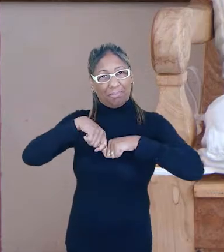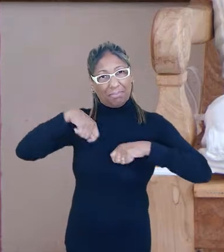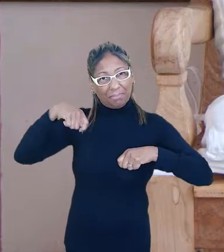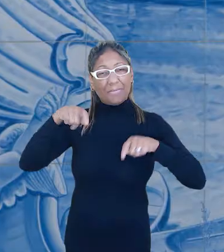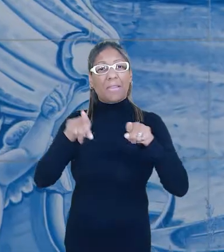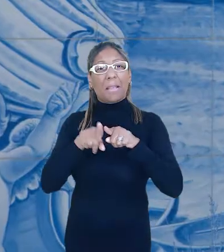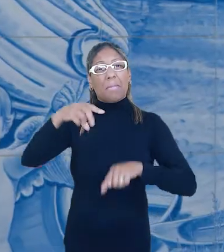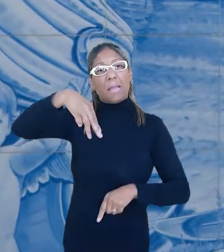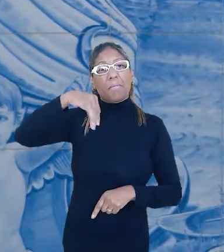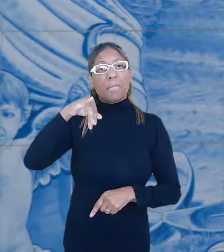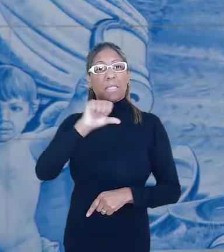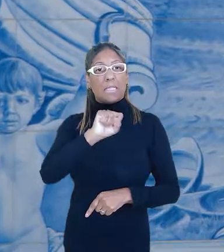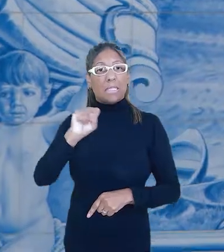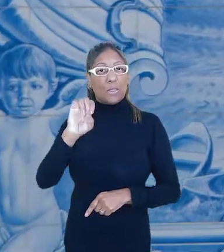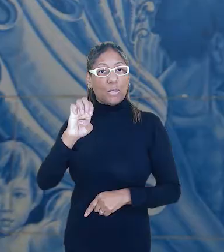pelas monções.